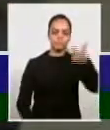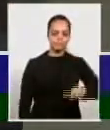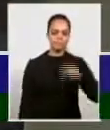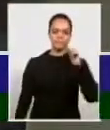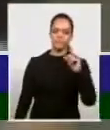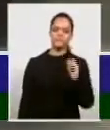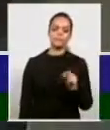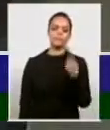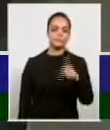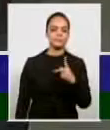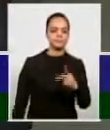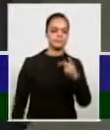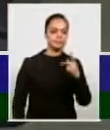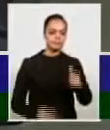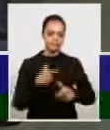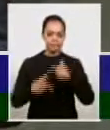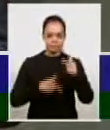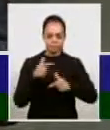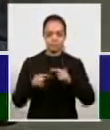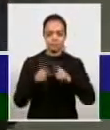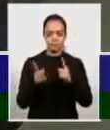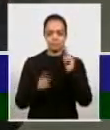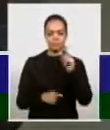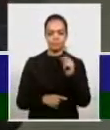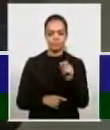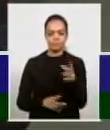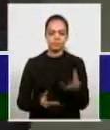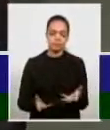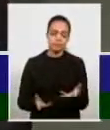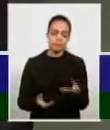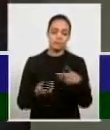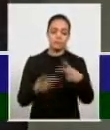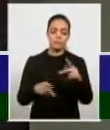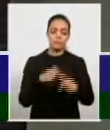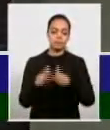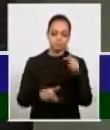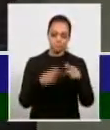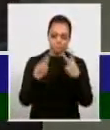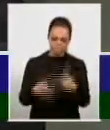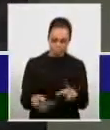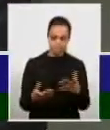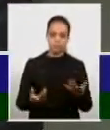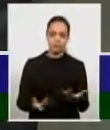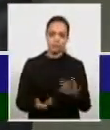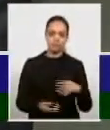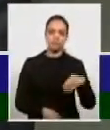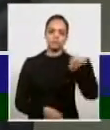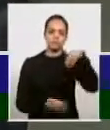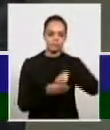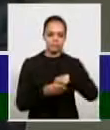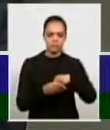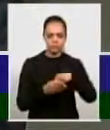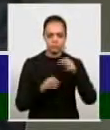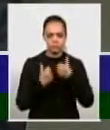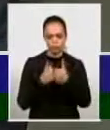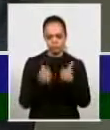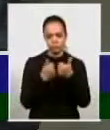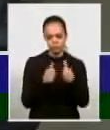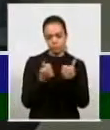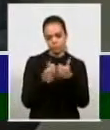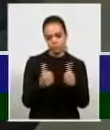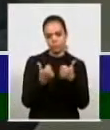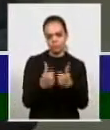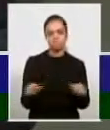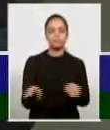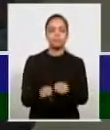mais pela sua iniciativa, só que através, né, dessa ação, dessa atitude, dentro do transporte coletivo,